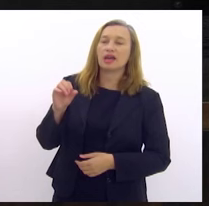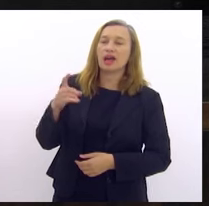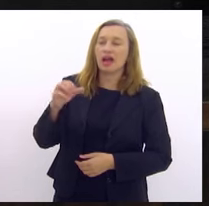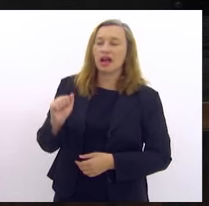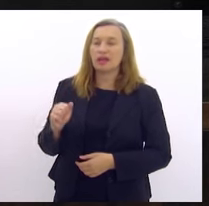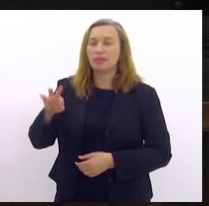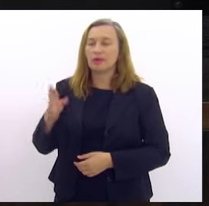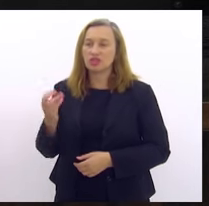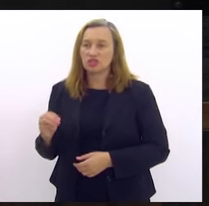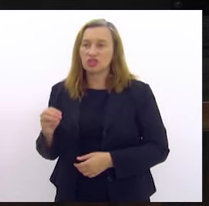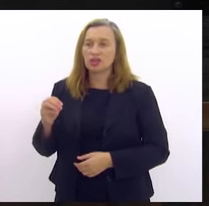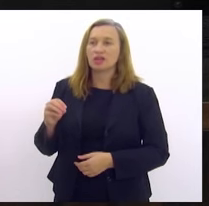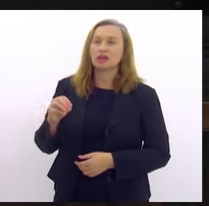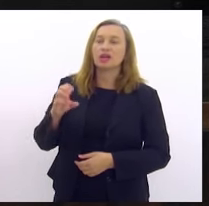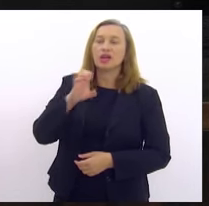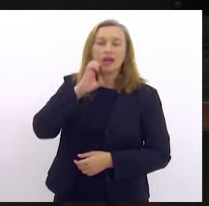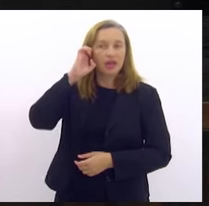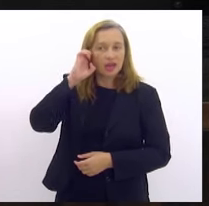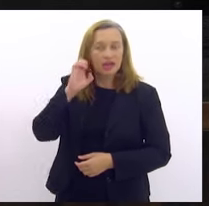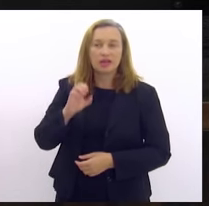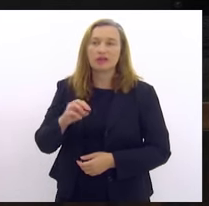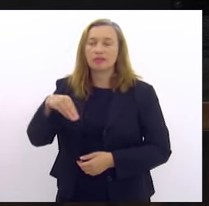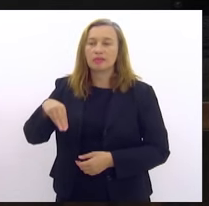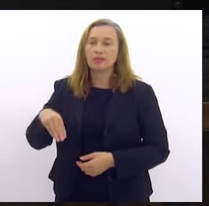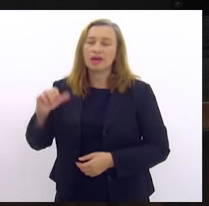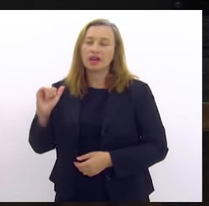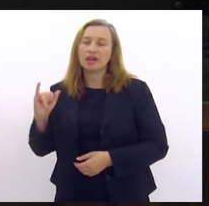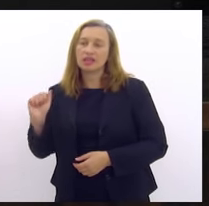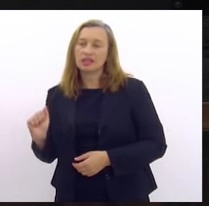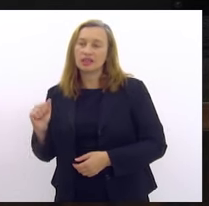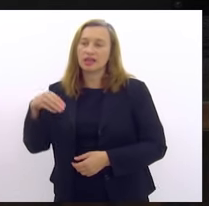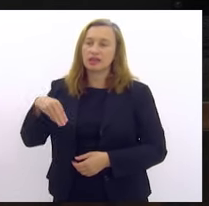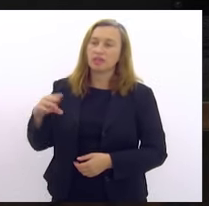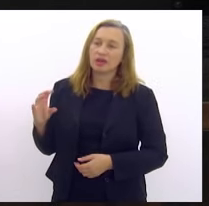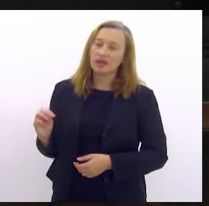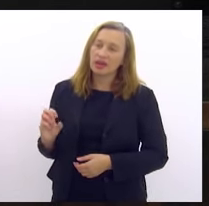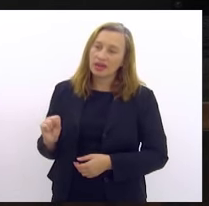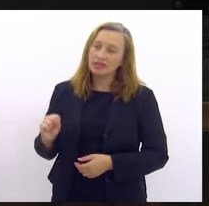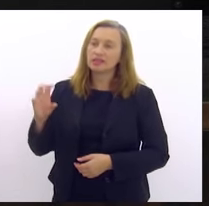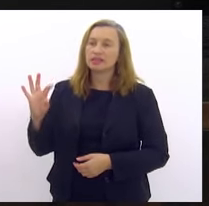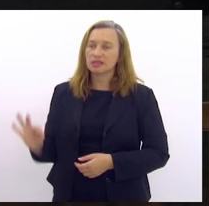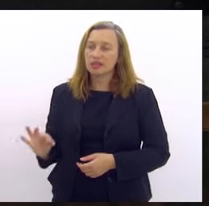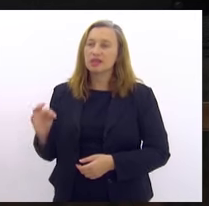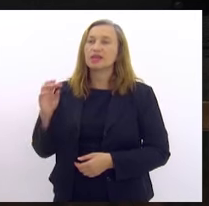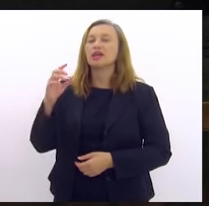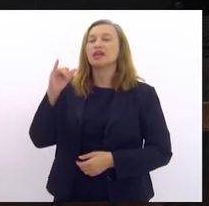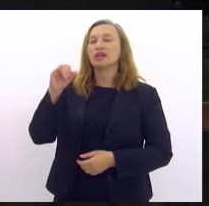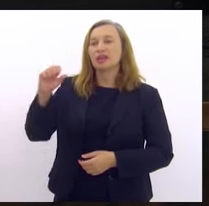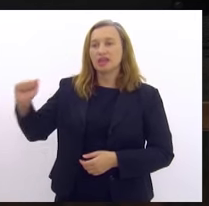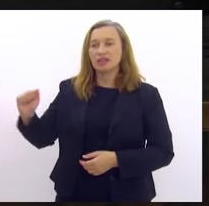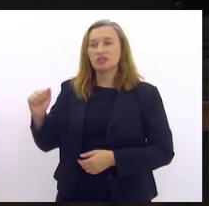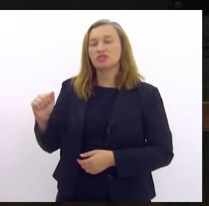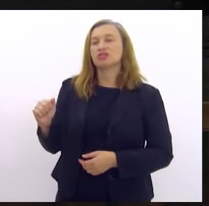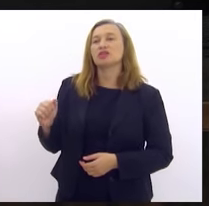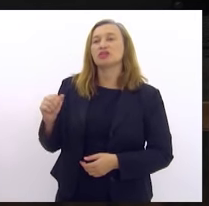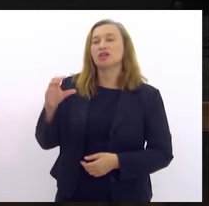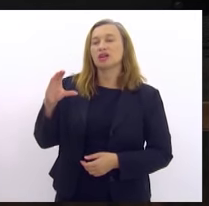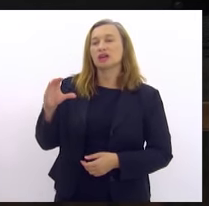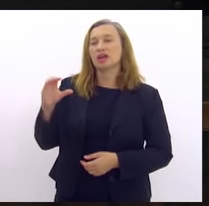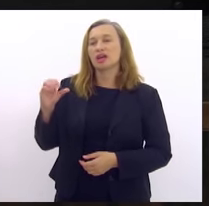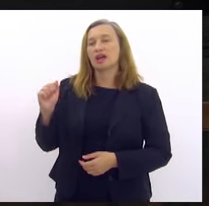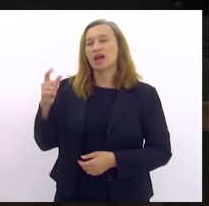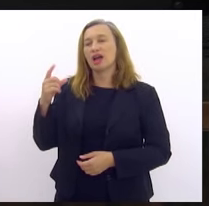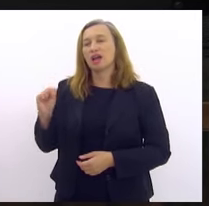Élica Takimoto, Marina MST, Fred Pacheco, Índia Armelau, Tia Ju, Tande Vieira, Anderson Moraes, Andrezinho Siciliano e Carlos